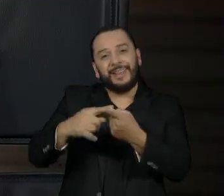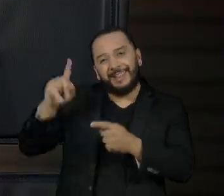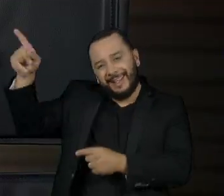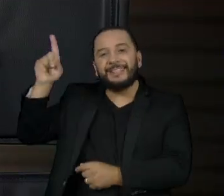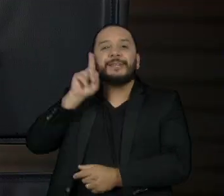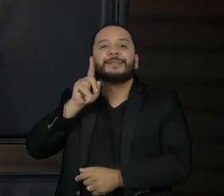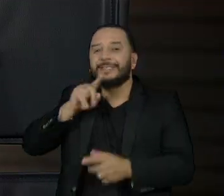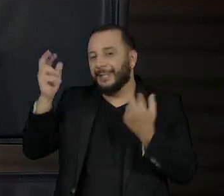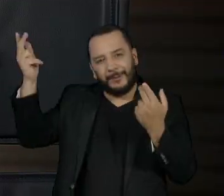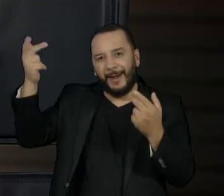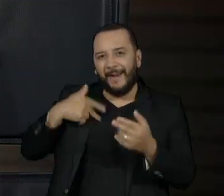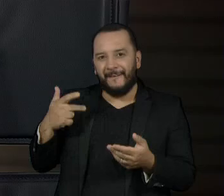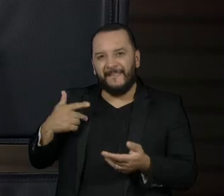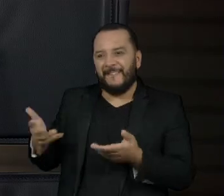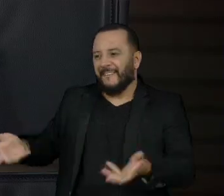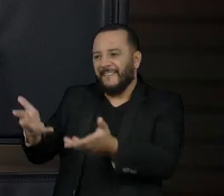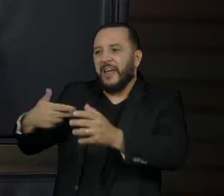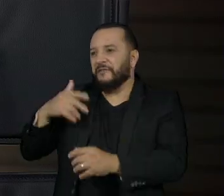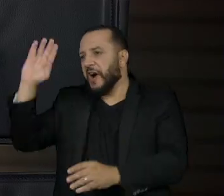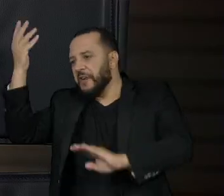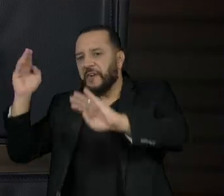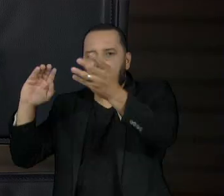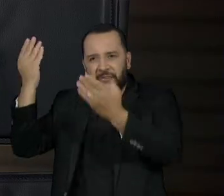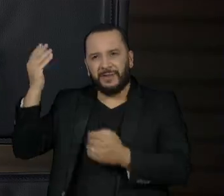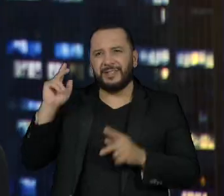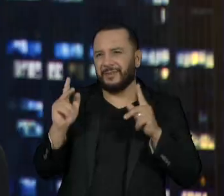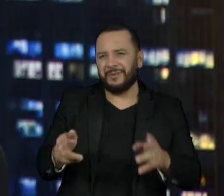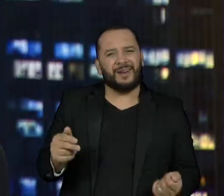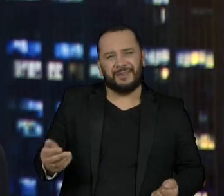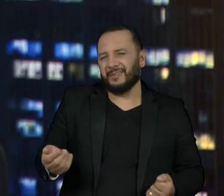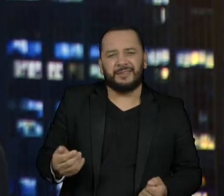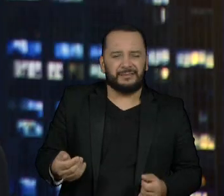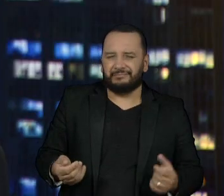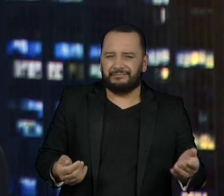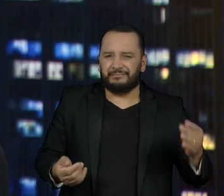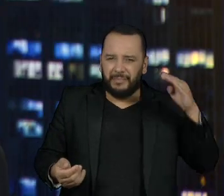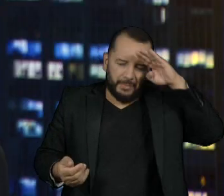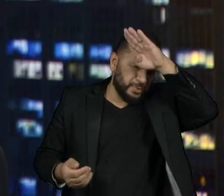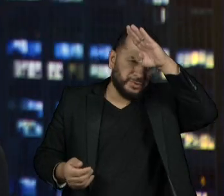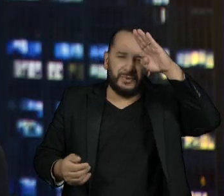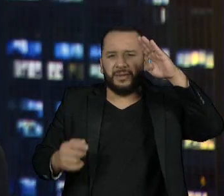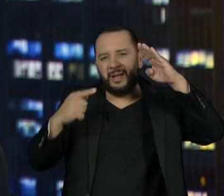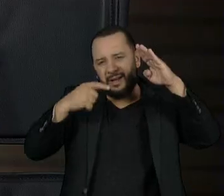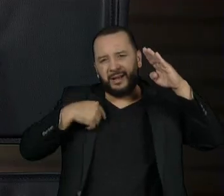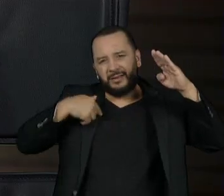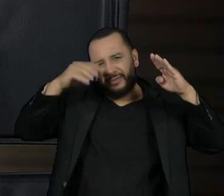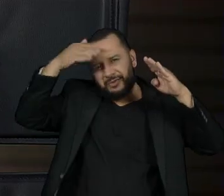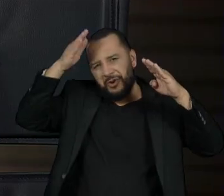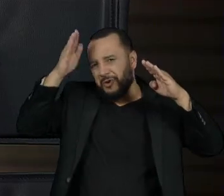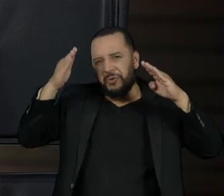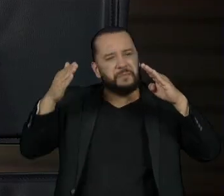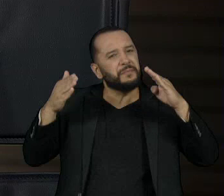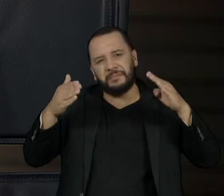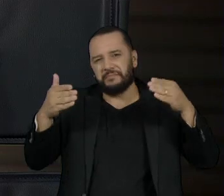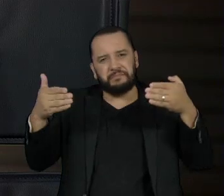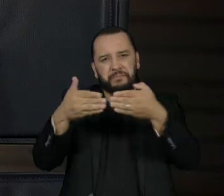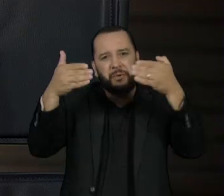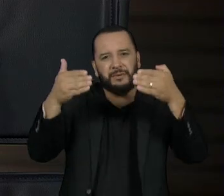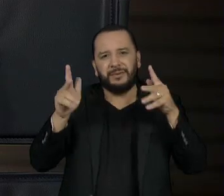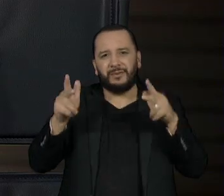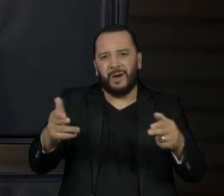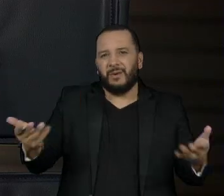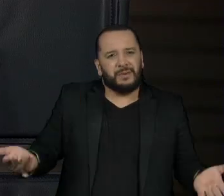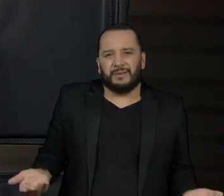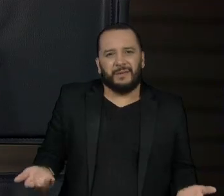onda e fortalecer aqui. Então a gente vê uma cópia aí de muitos argumentos, né, e de muitos comportamentos. Eu acho que como o Trump tem se